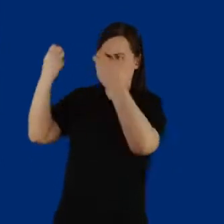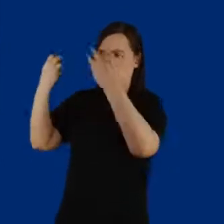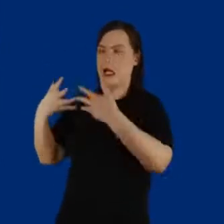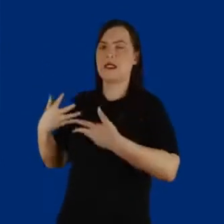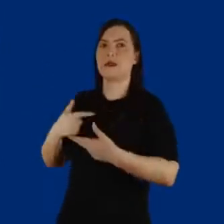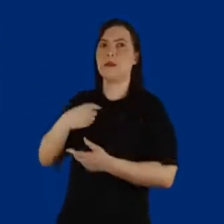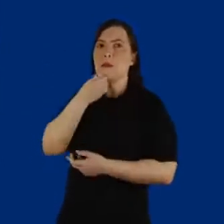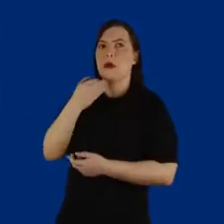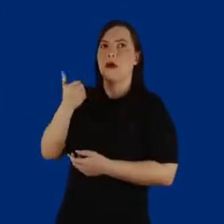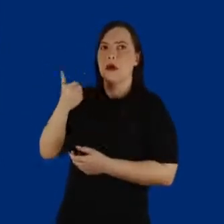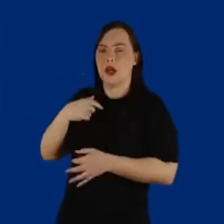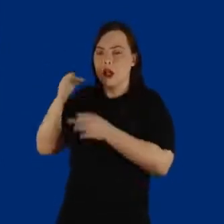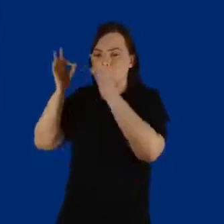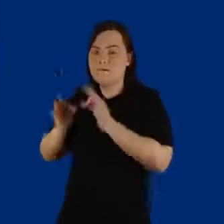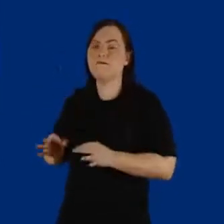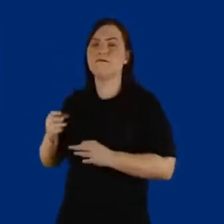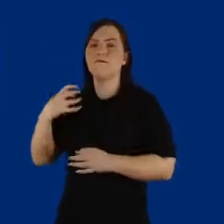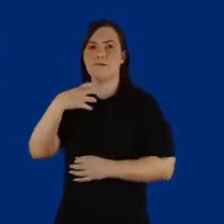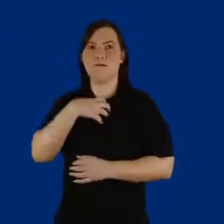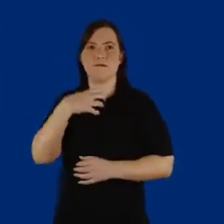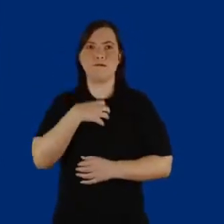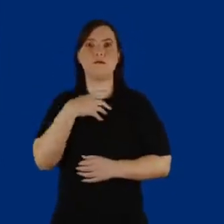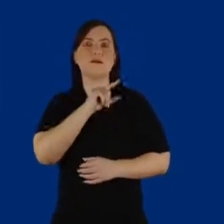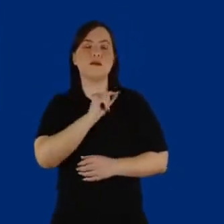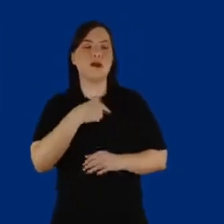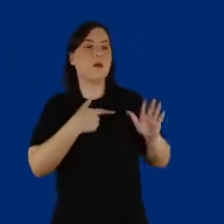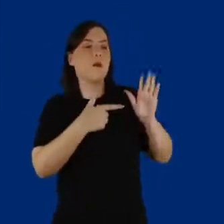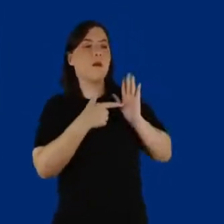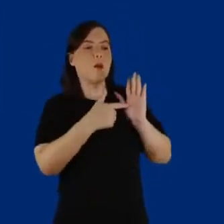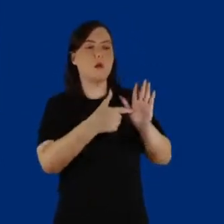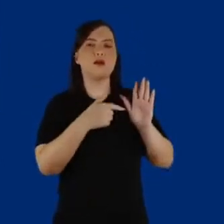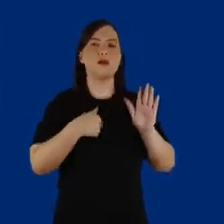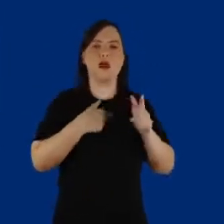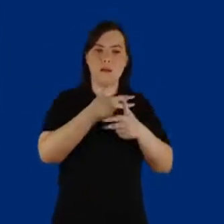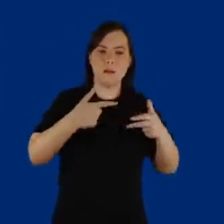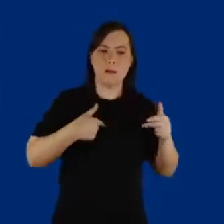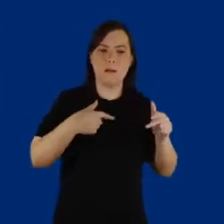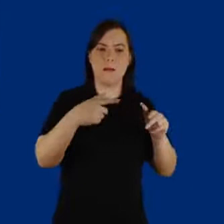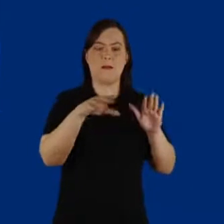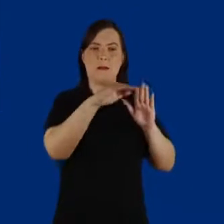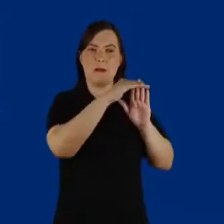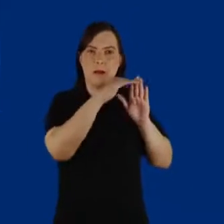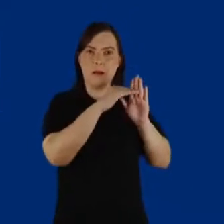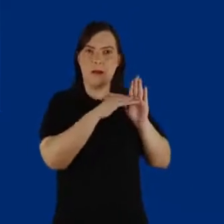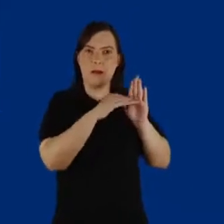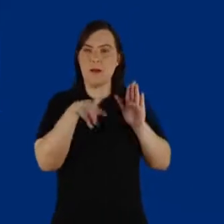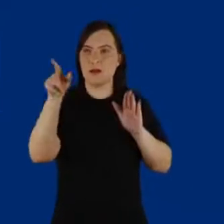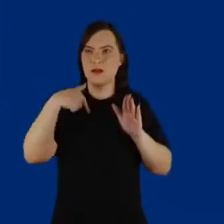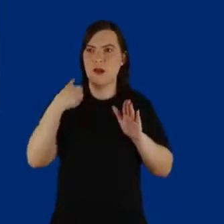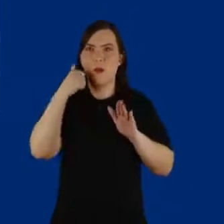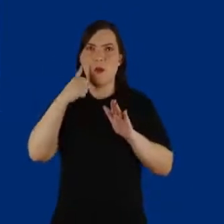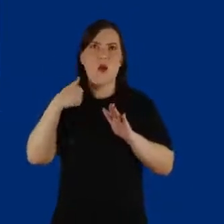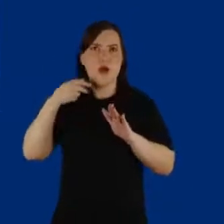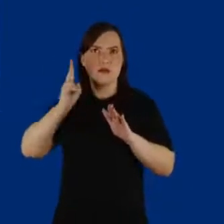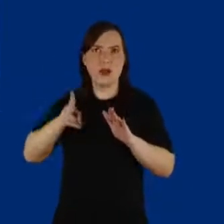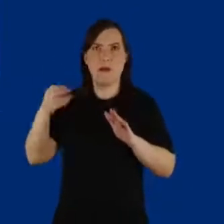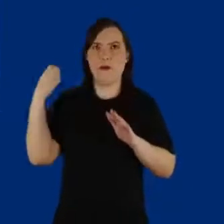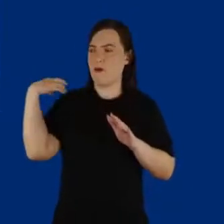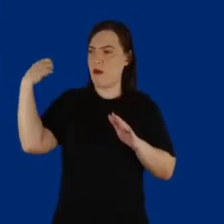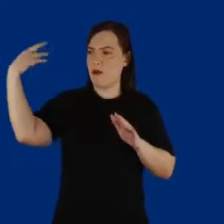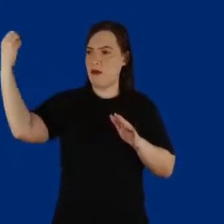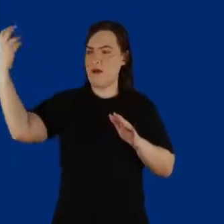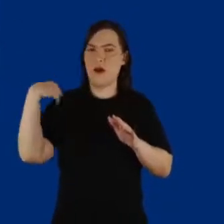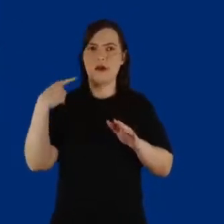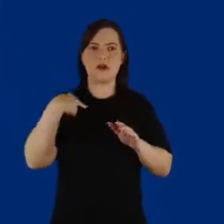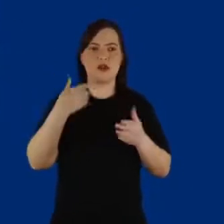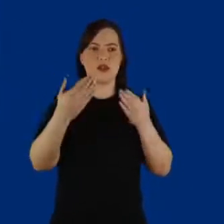e extremamente contundente no sentido de mostrar evidências concretas, né? Então, como a Jeswan viaja o mundo inteiro e ela trabalha com psiquiatras do